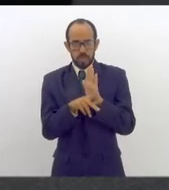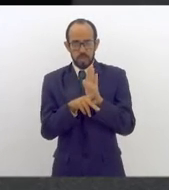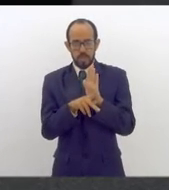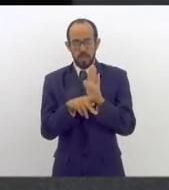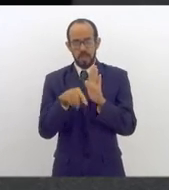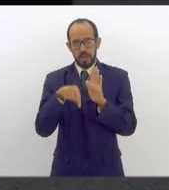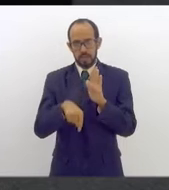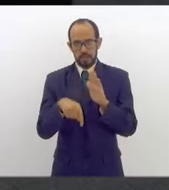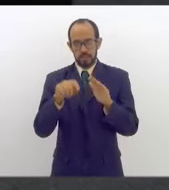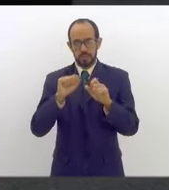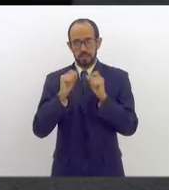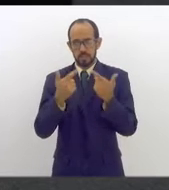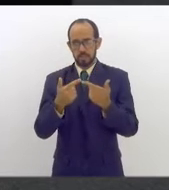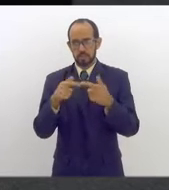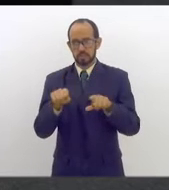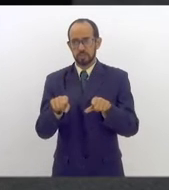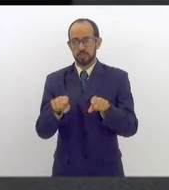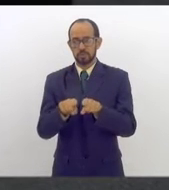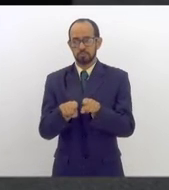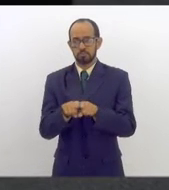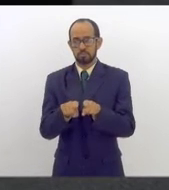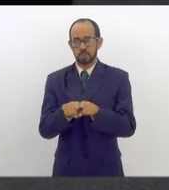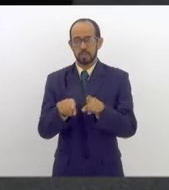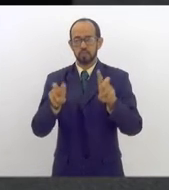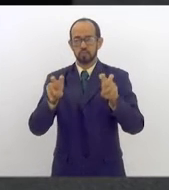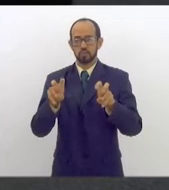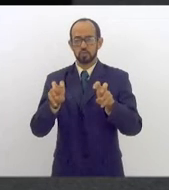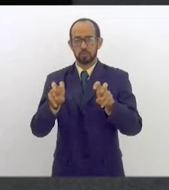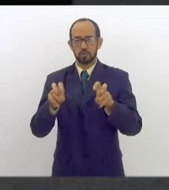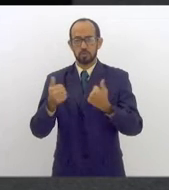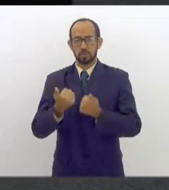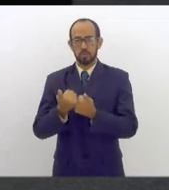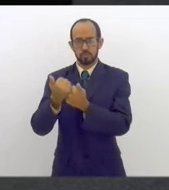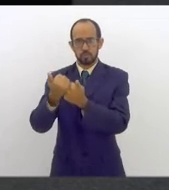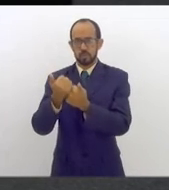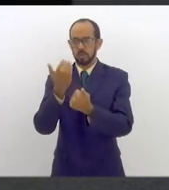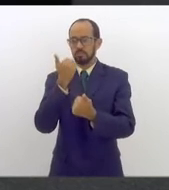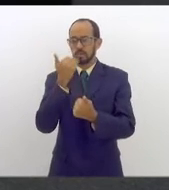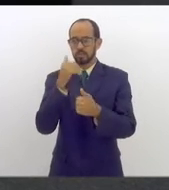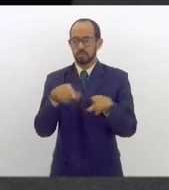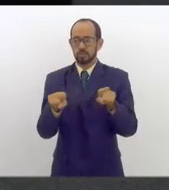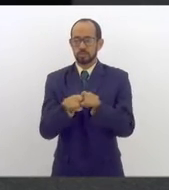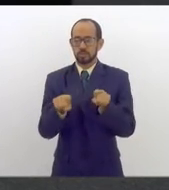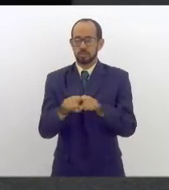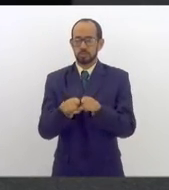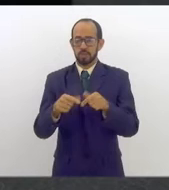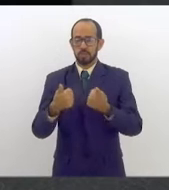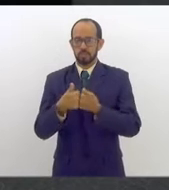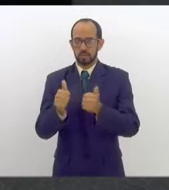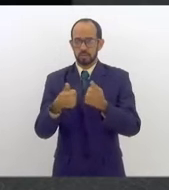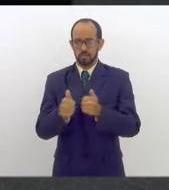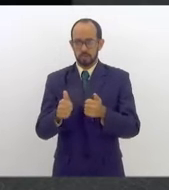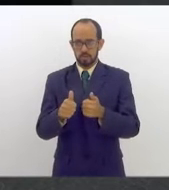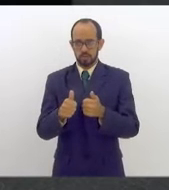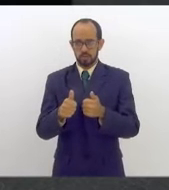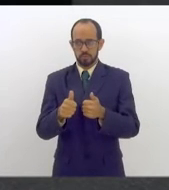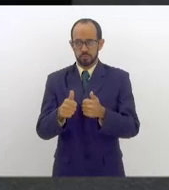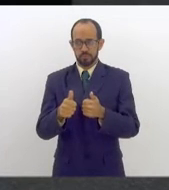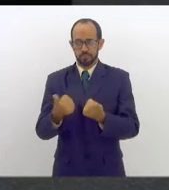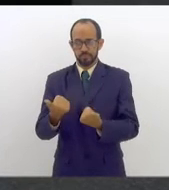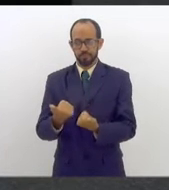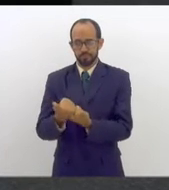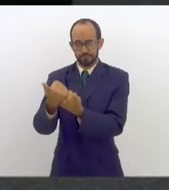nesta casa que tratava da questão do auxílio alimentação e também do auxílio transporte. O